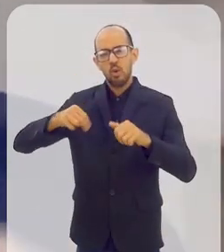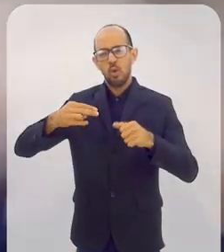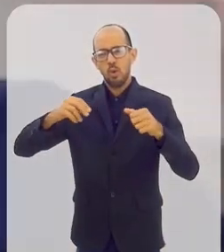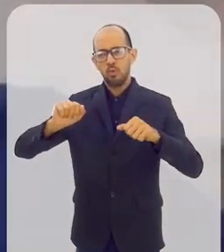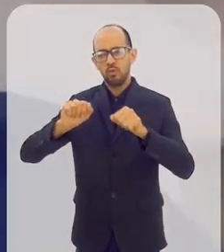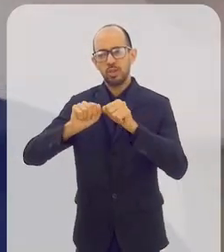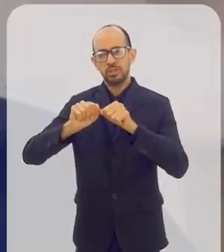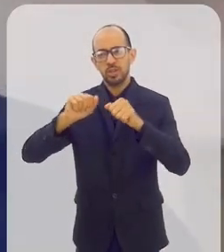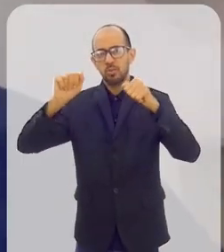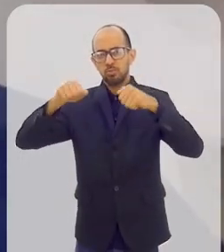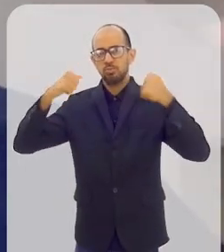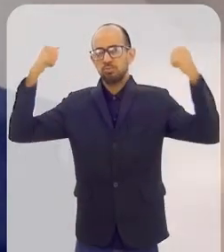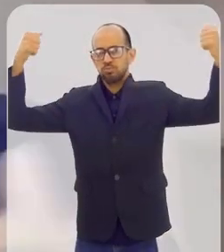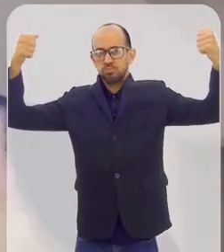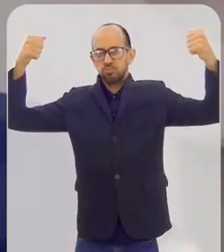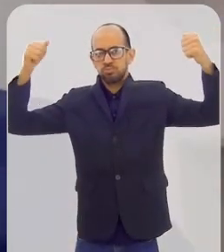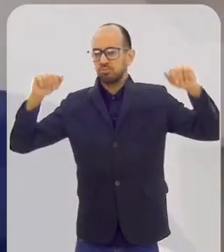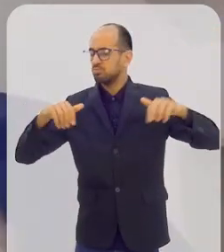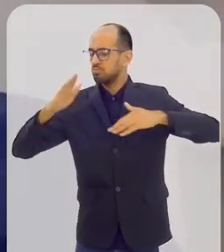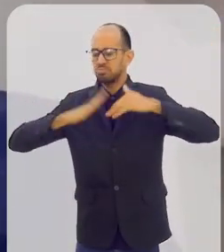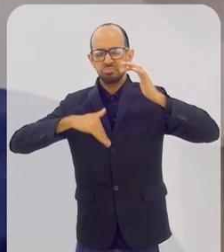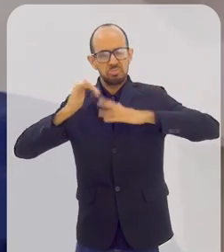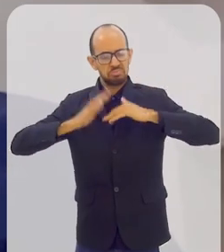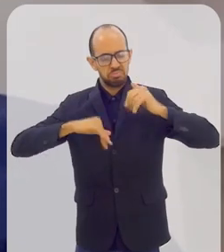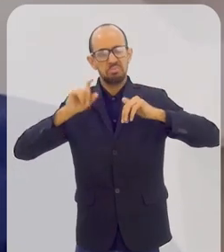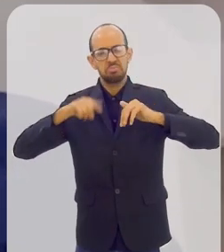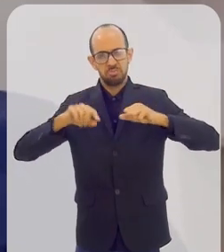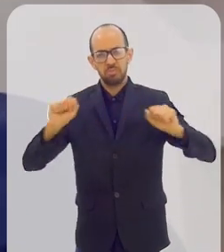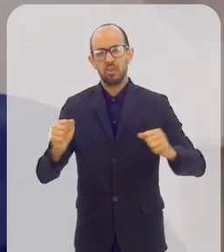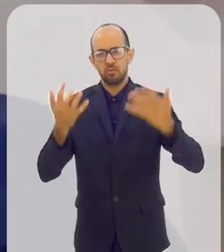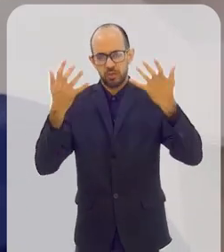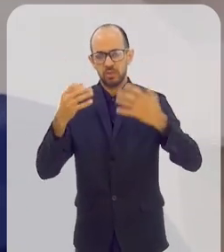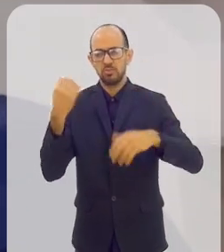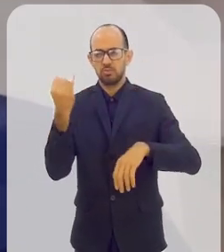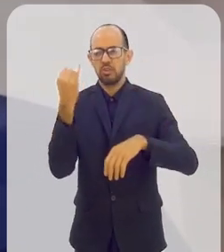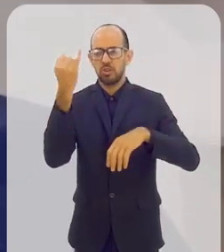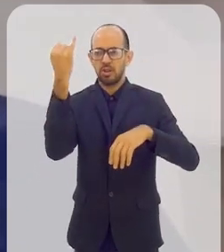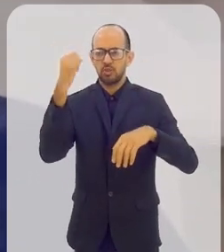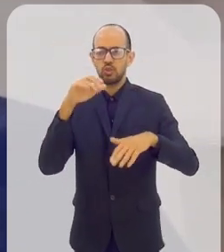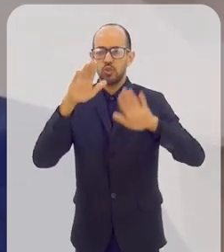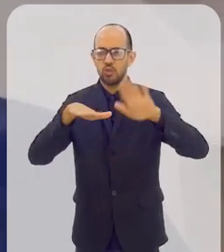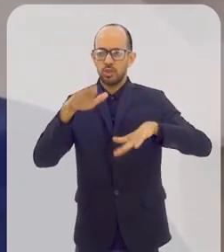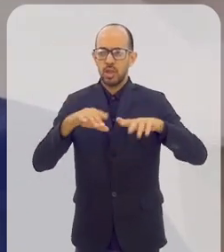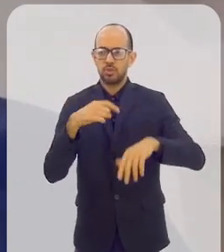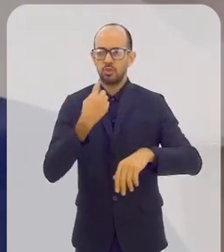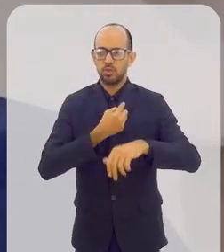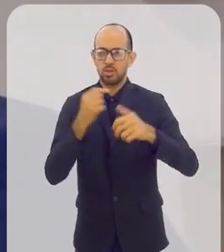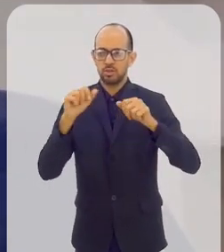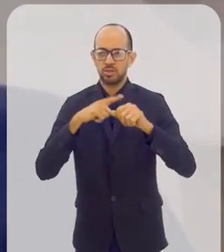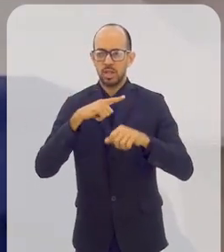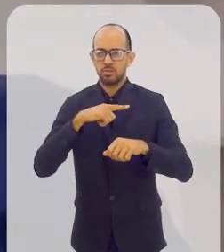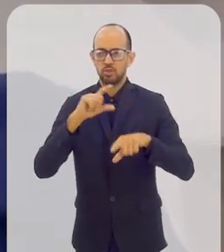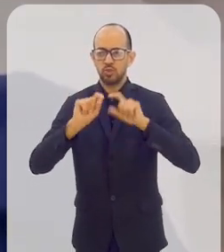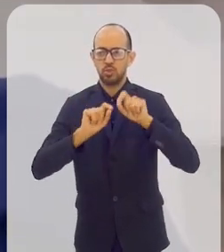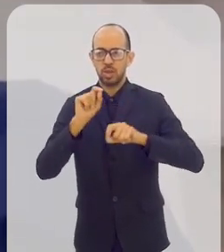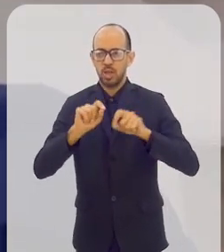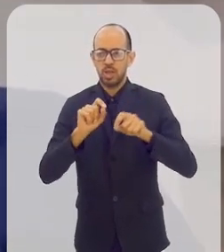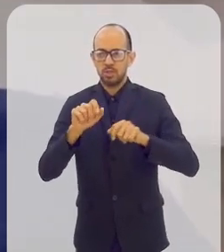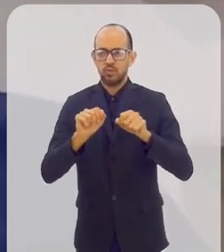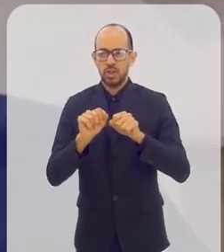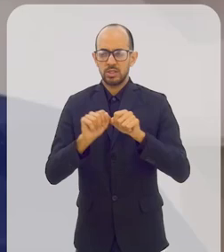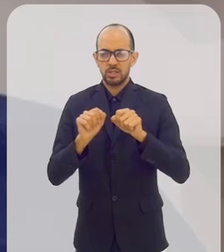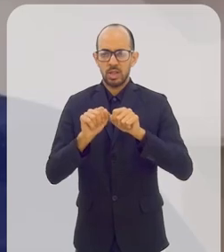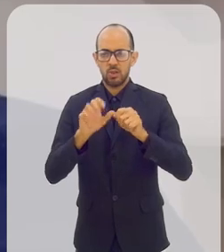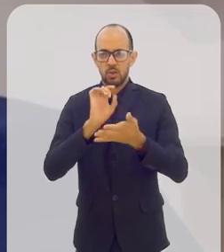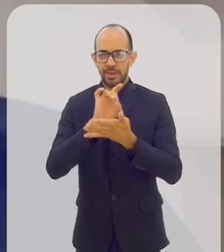um banner, que seja, são eventos válidos. Então, assim, o cuidado que nós temos é de trazer